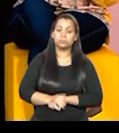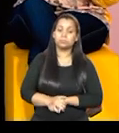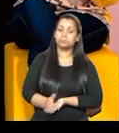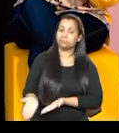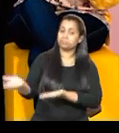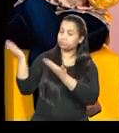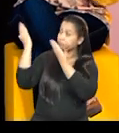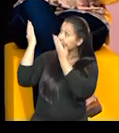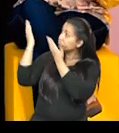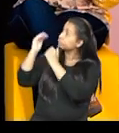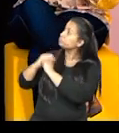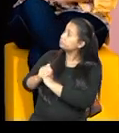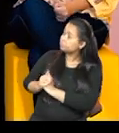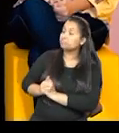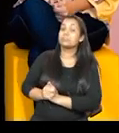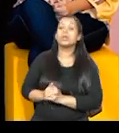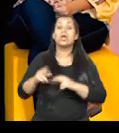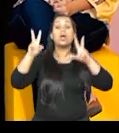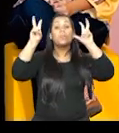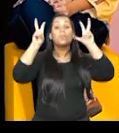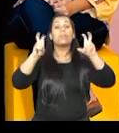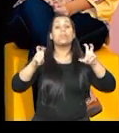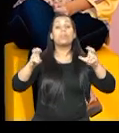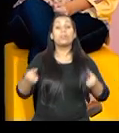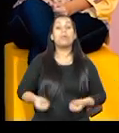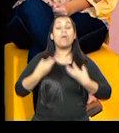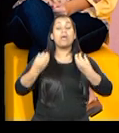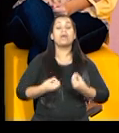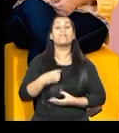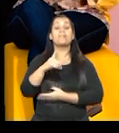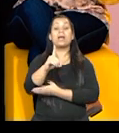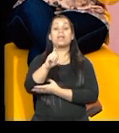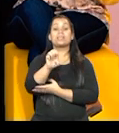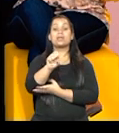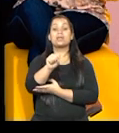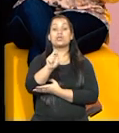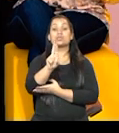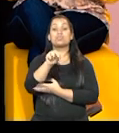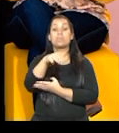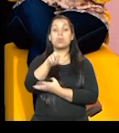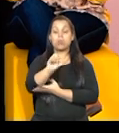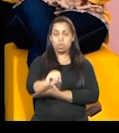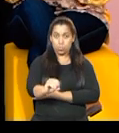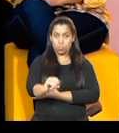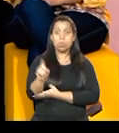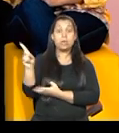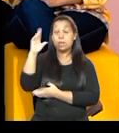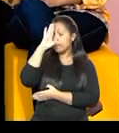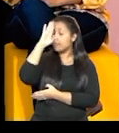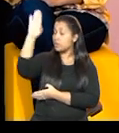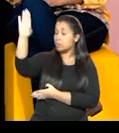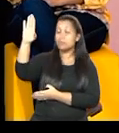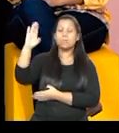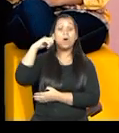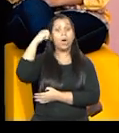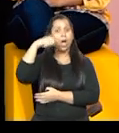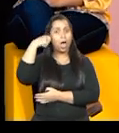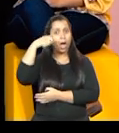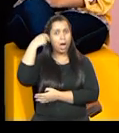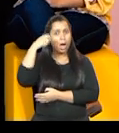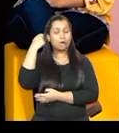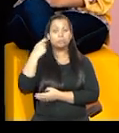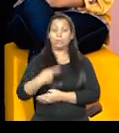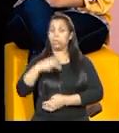Temos aqui o poema Desumano, do autor Augusto de Campos, que foi um dos principais autores brasileiros da poesia